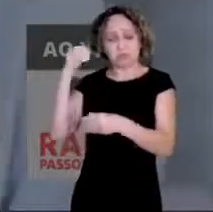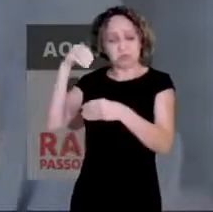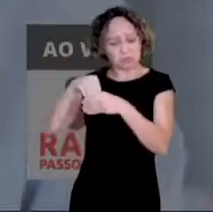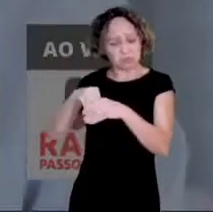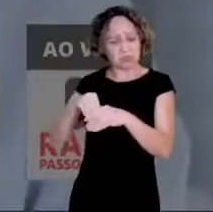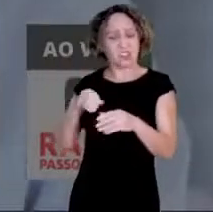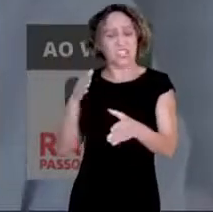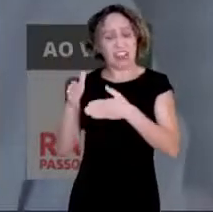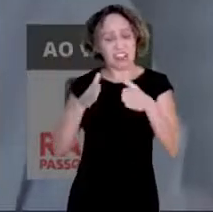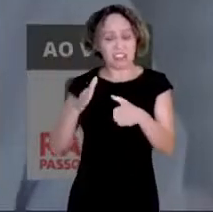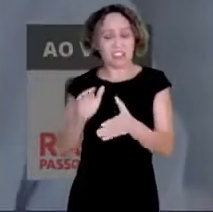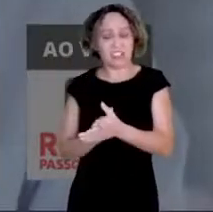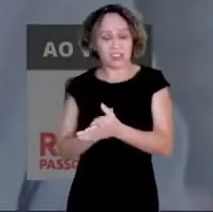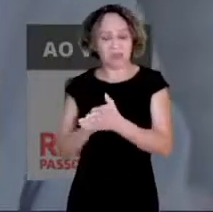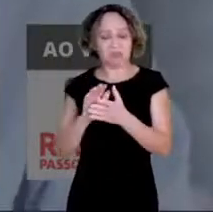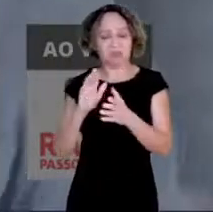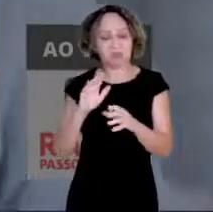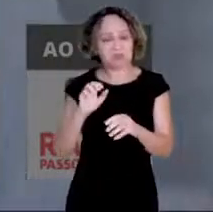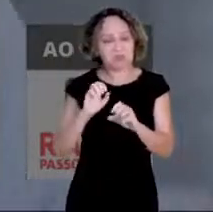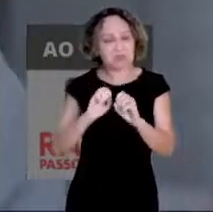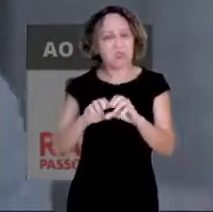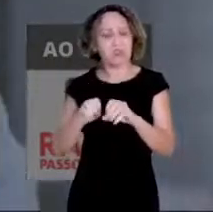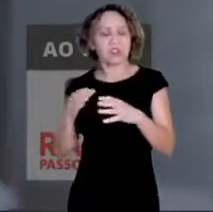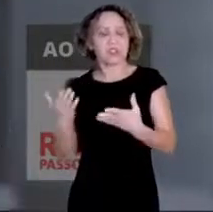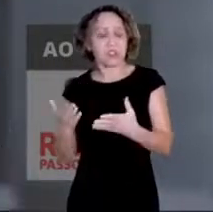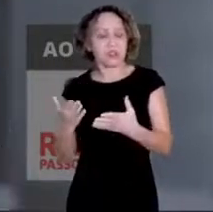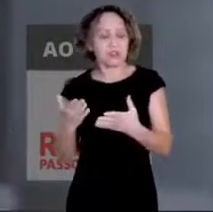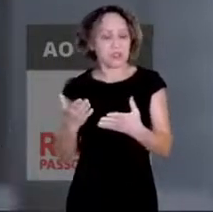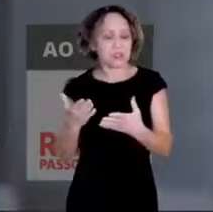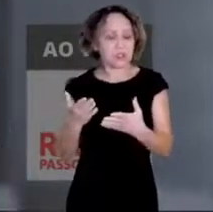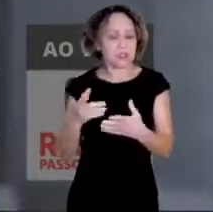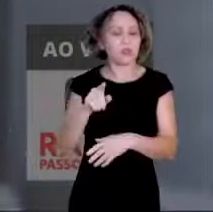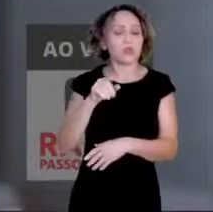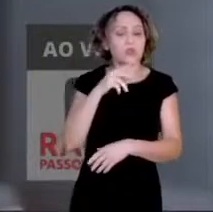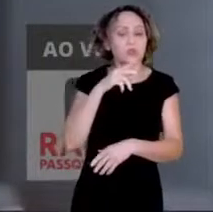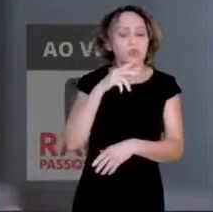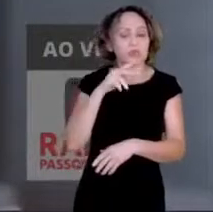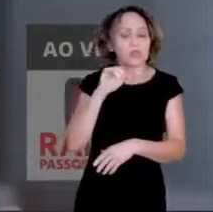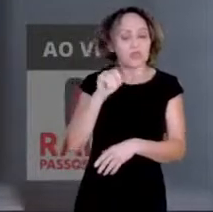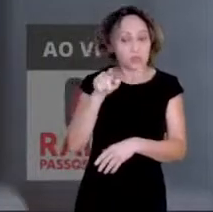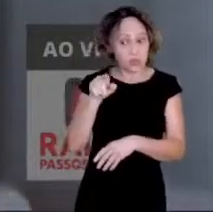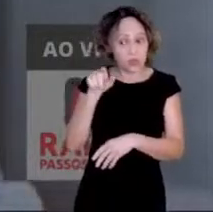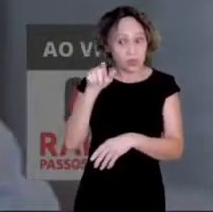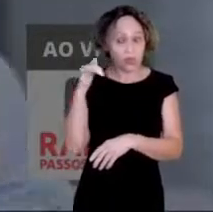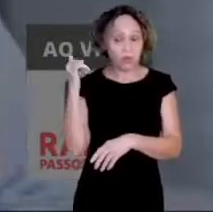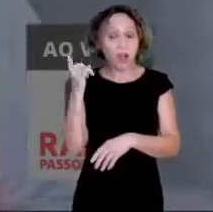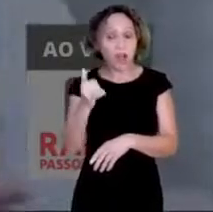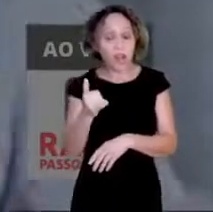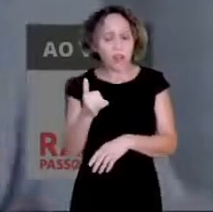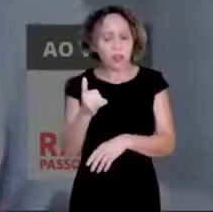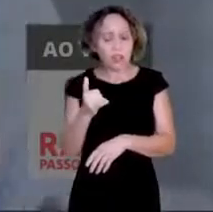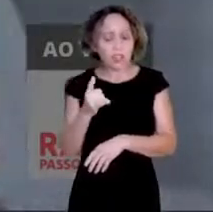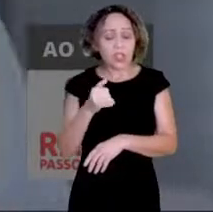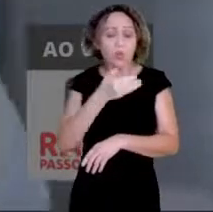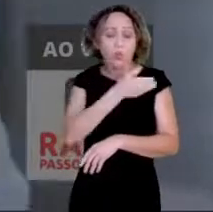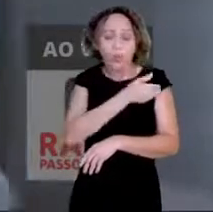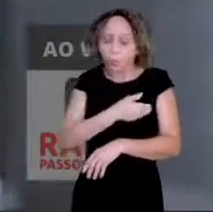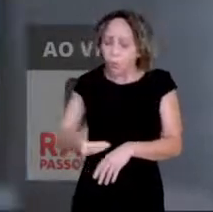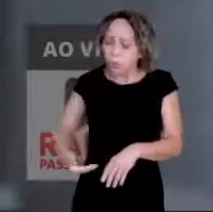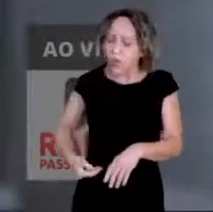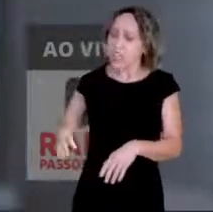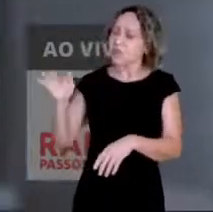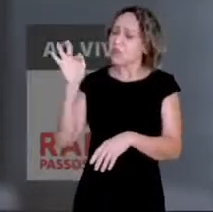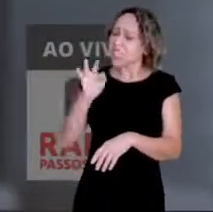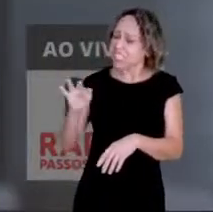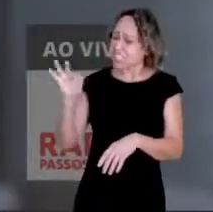coisa que era unânime no Brasil era a questão da qualidade da educação. Todas as pessoas entrevistadas